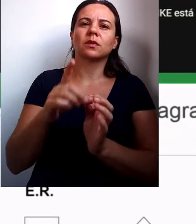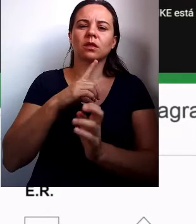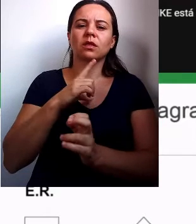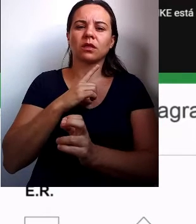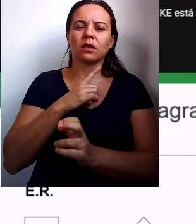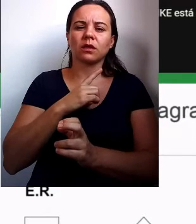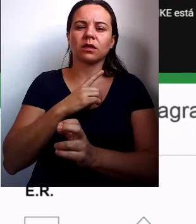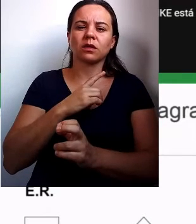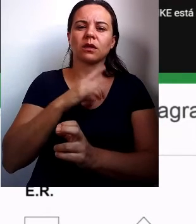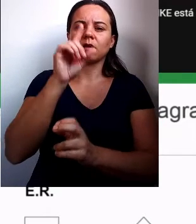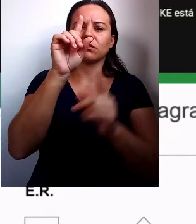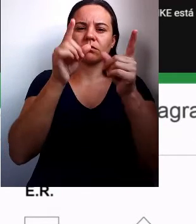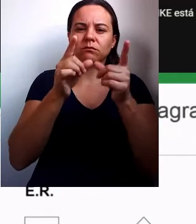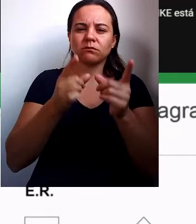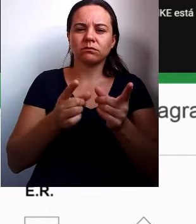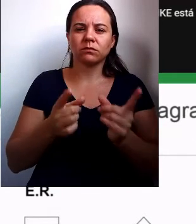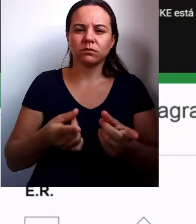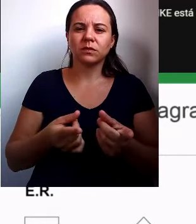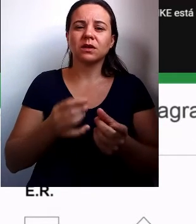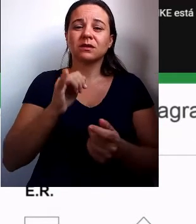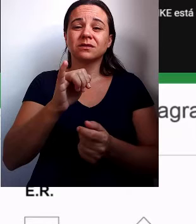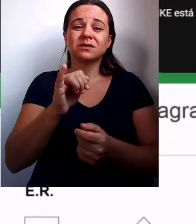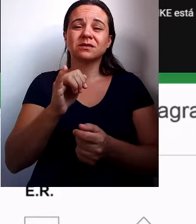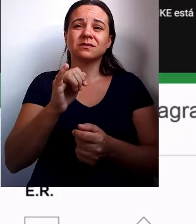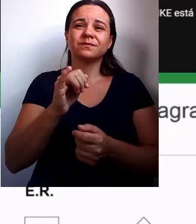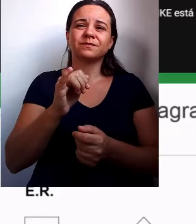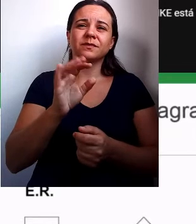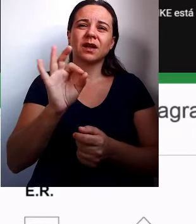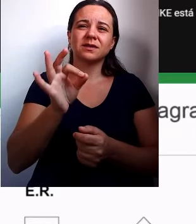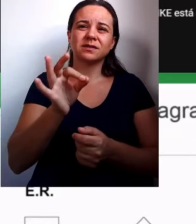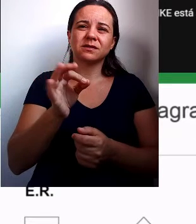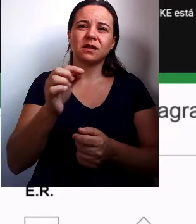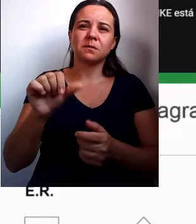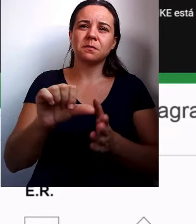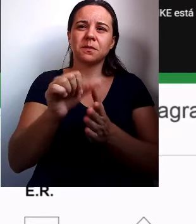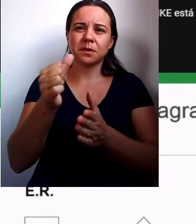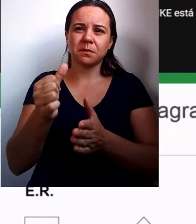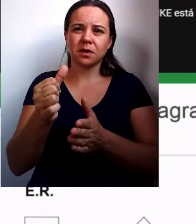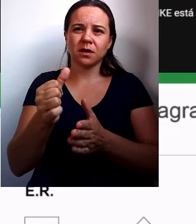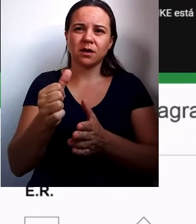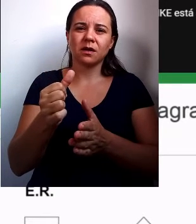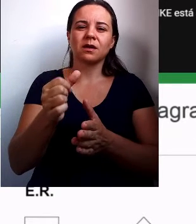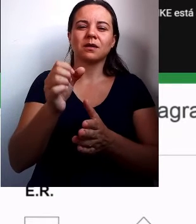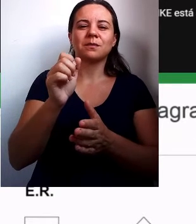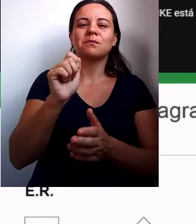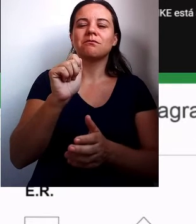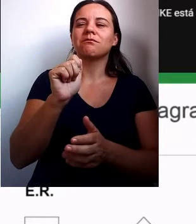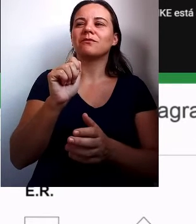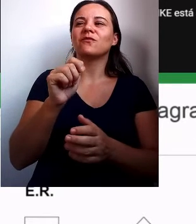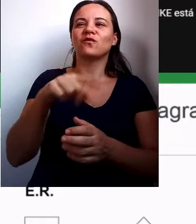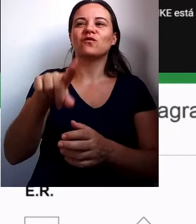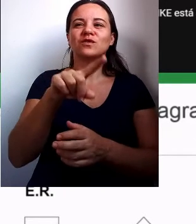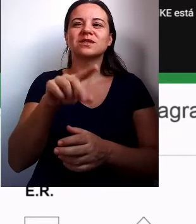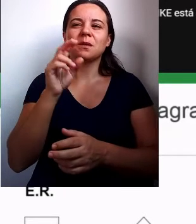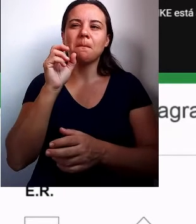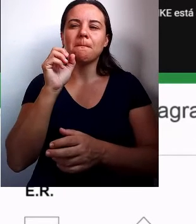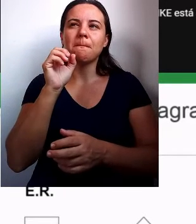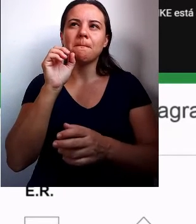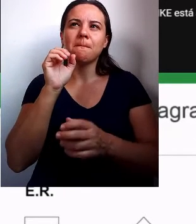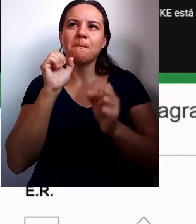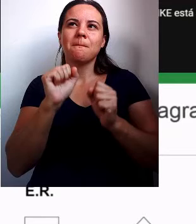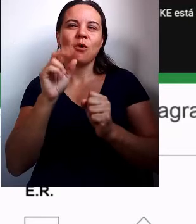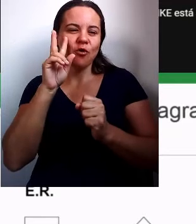alternativa, e ele, nas questões também, se você acertar na primeira alternativa, você vai ter a opção de escutar uma charadinha, uma